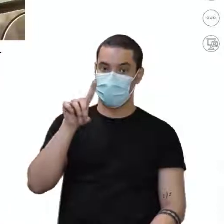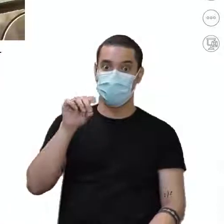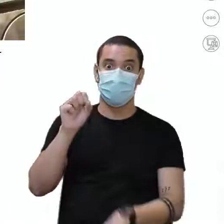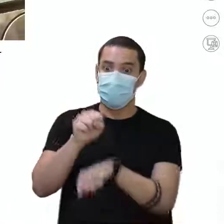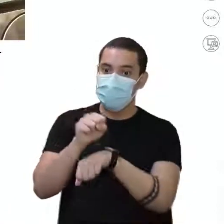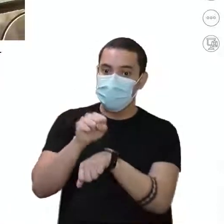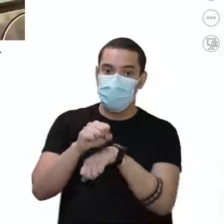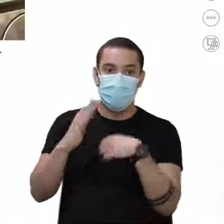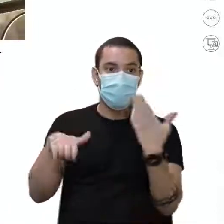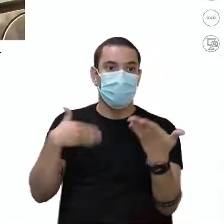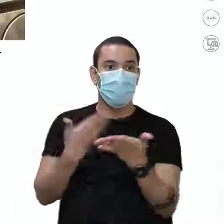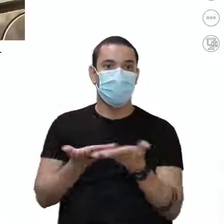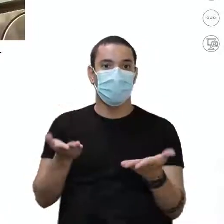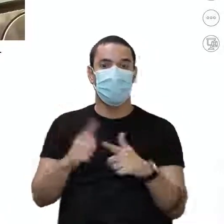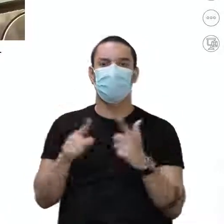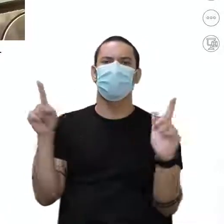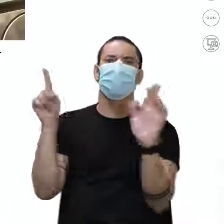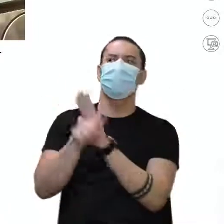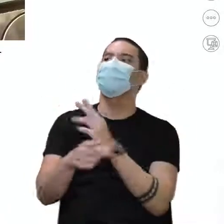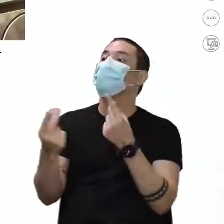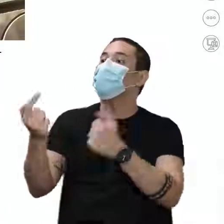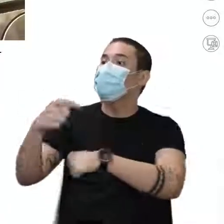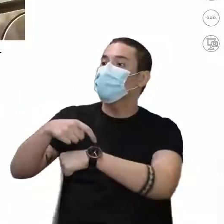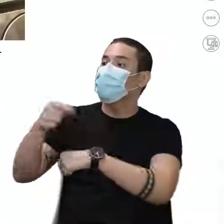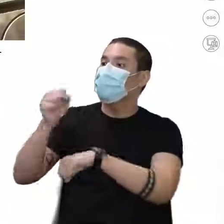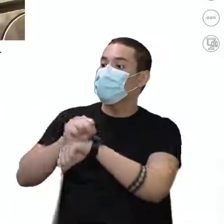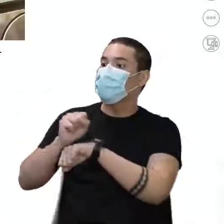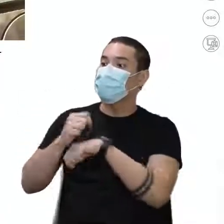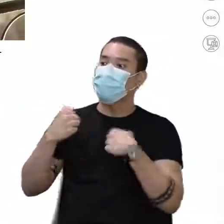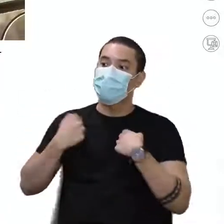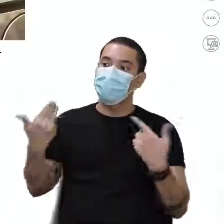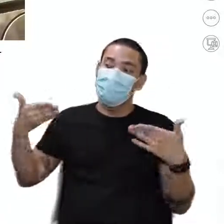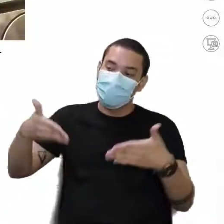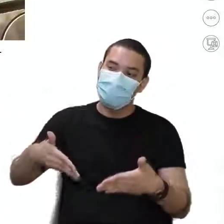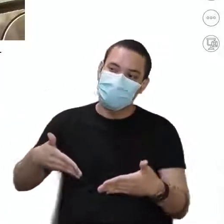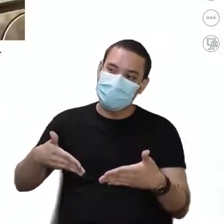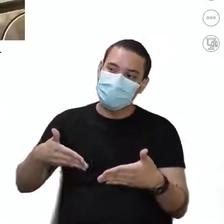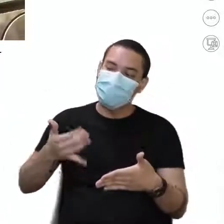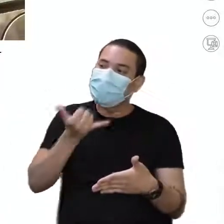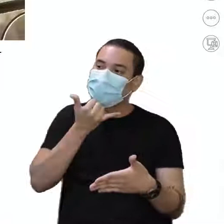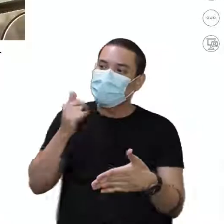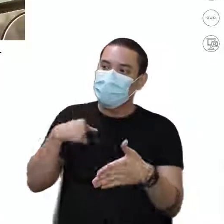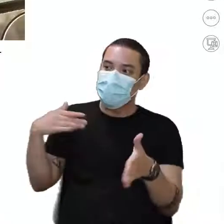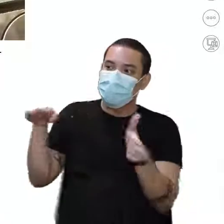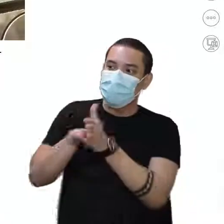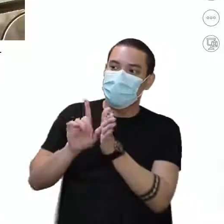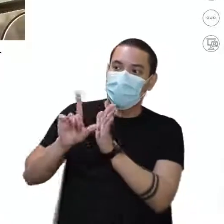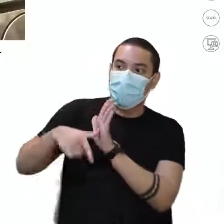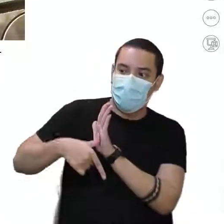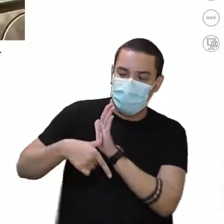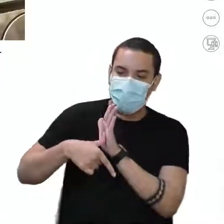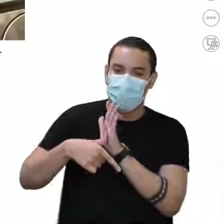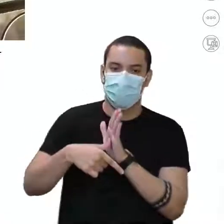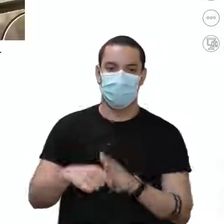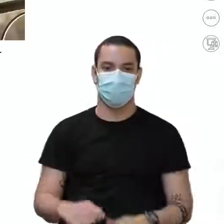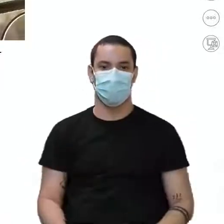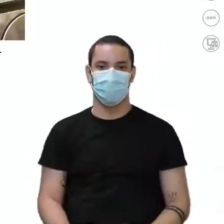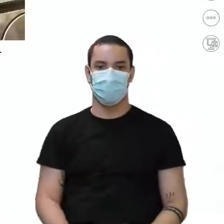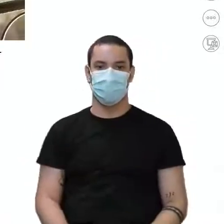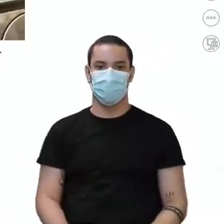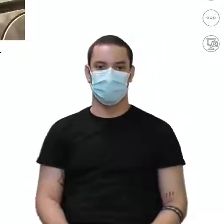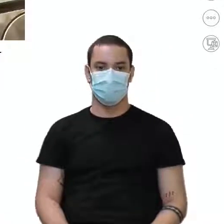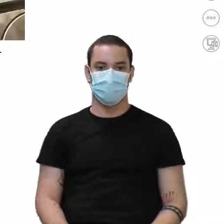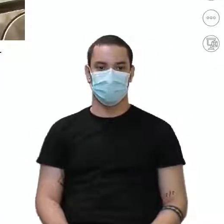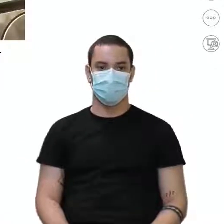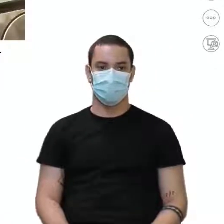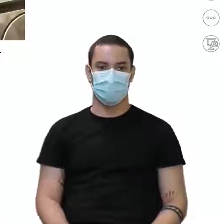Aí você pergunta assim, quanto tempo faz que você está esperando por mim? Cheguei atrasada. How long have you been